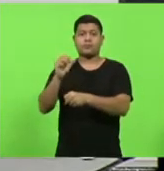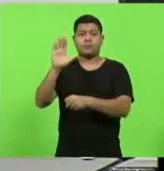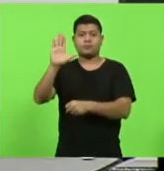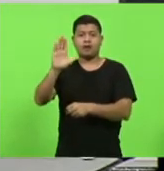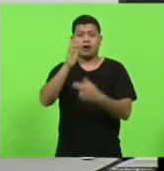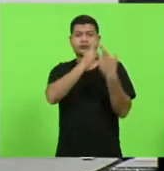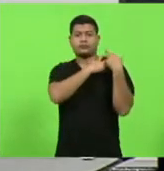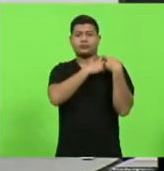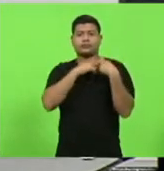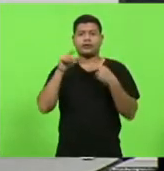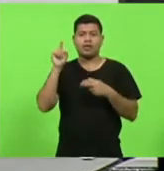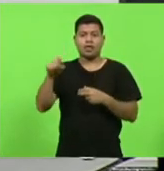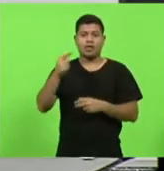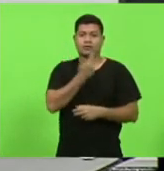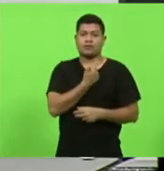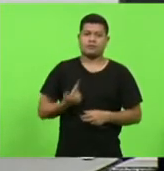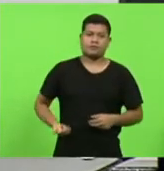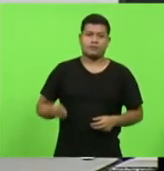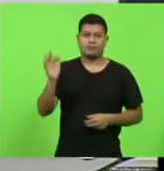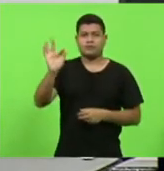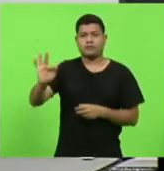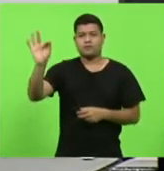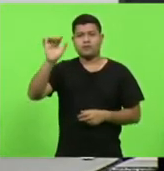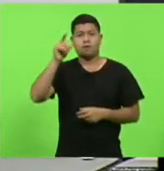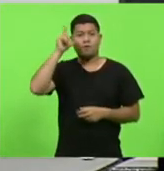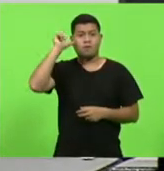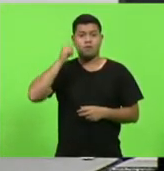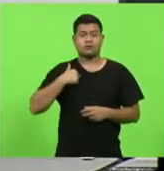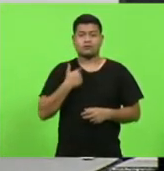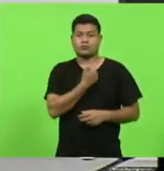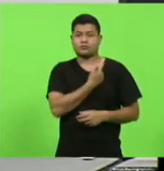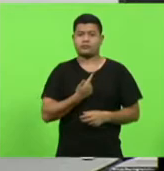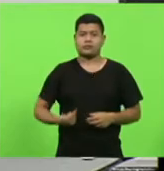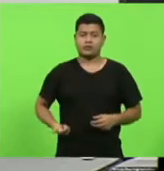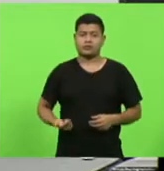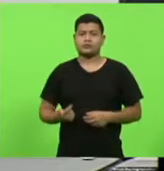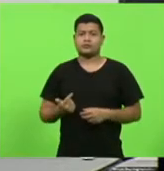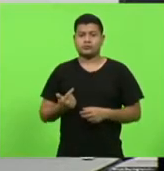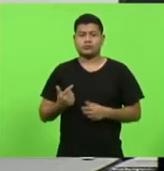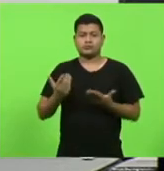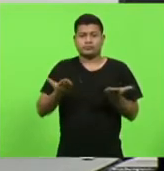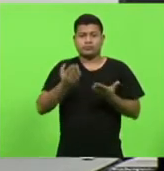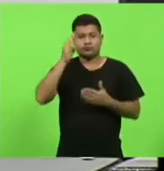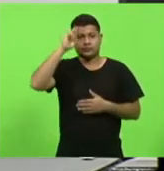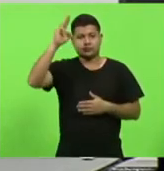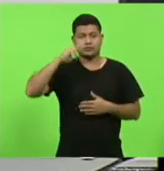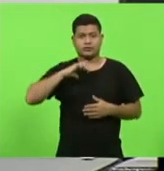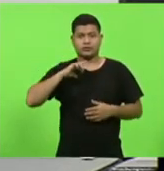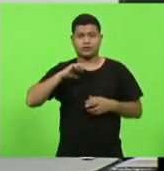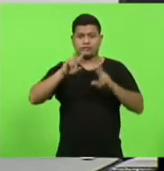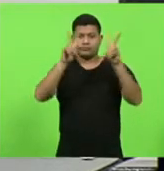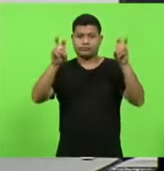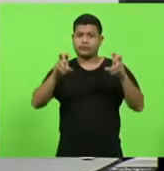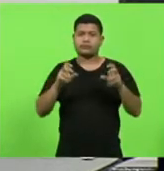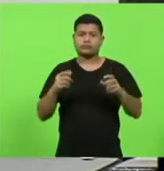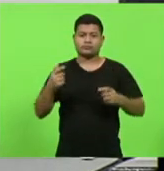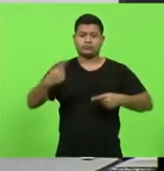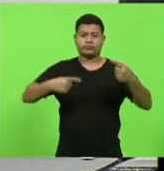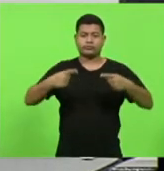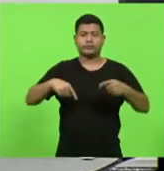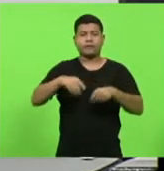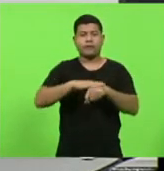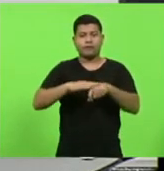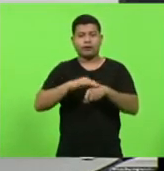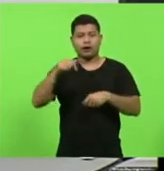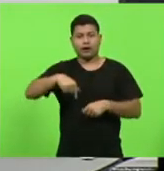federal. Ontem o governador esteve aqui na Assembleia para tratar de outros assuntos, inclusive desse. Eu acredito